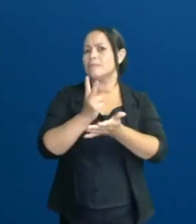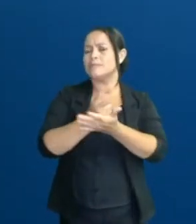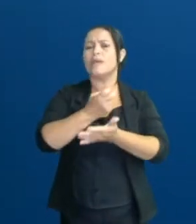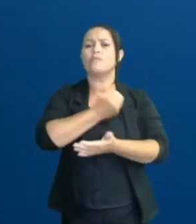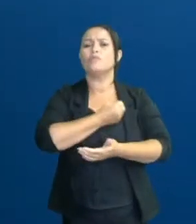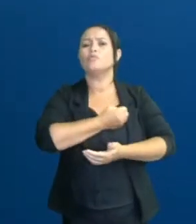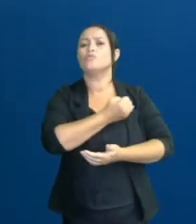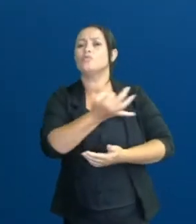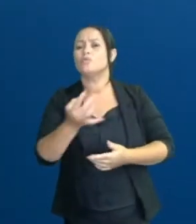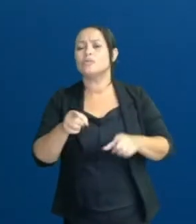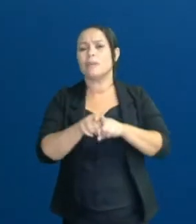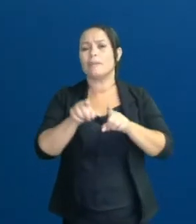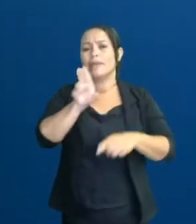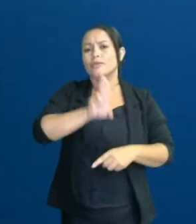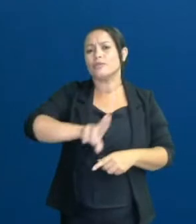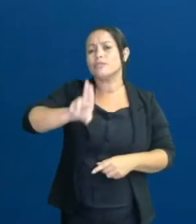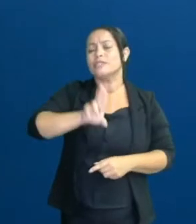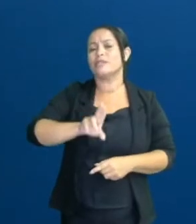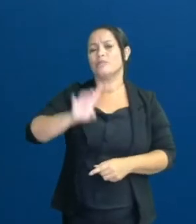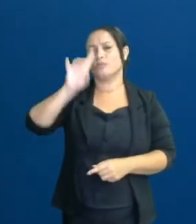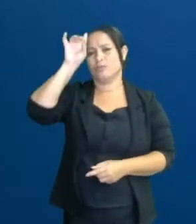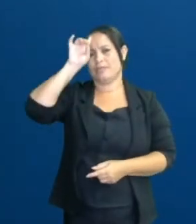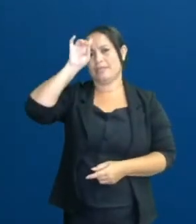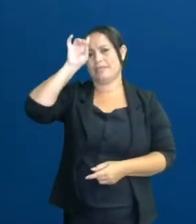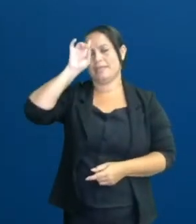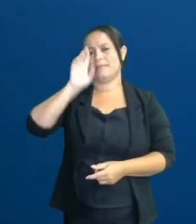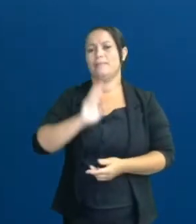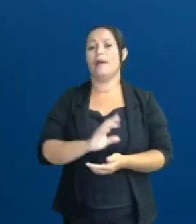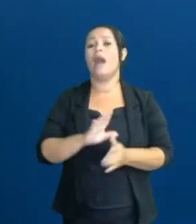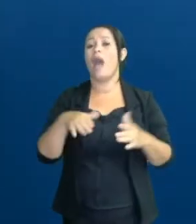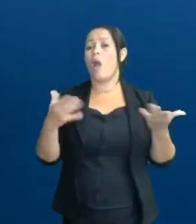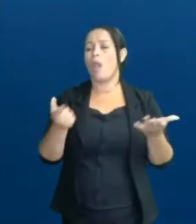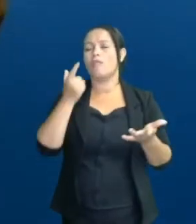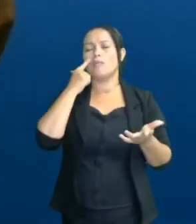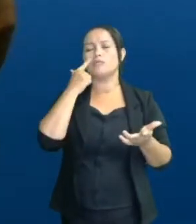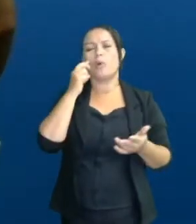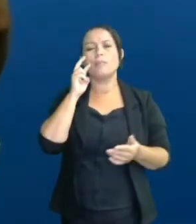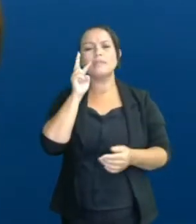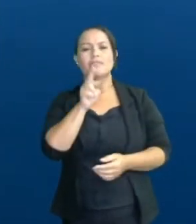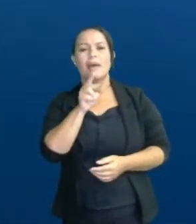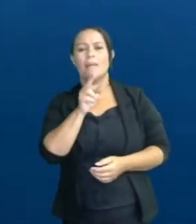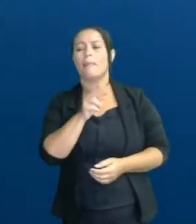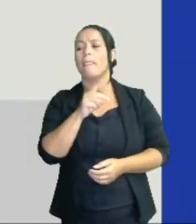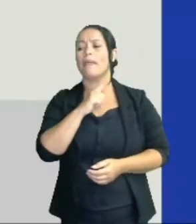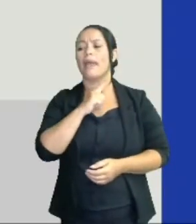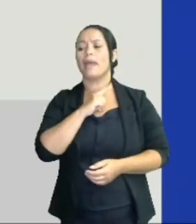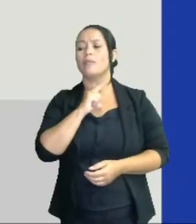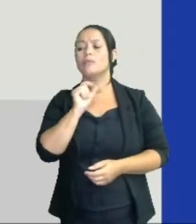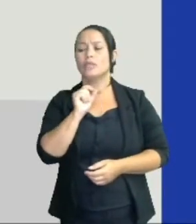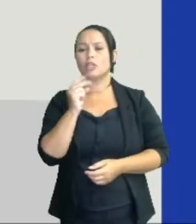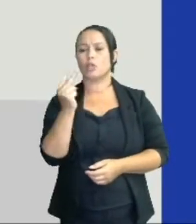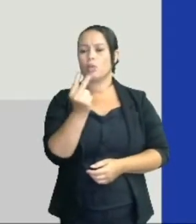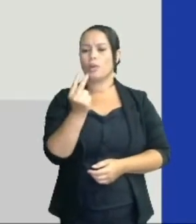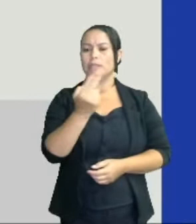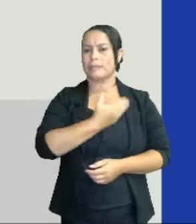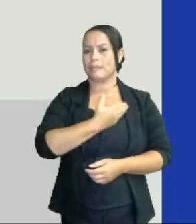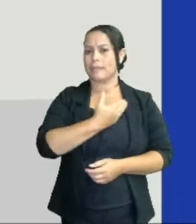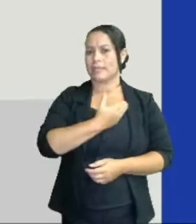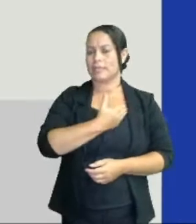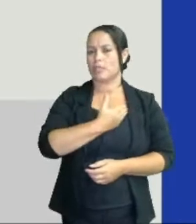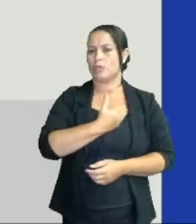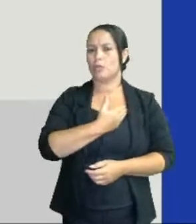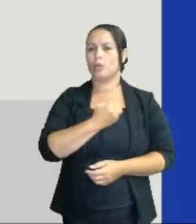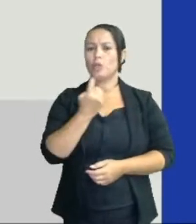dia a dia, nós as utilizamos diariamente. Vamos observar aqui. Tem dois coleguinhas e um